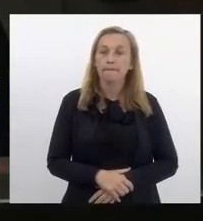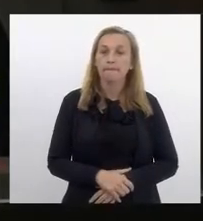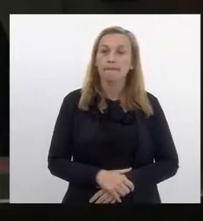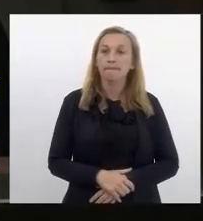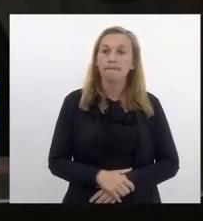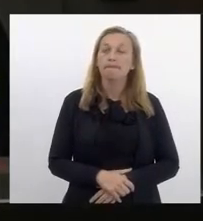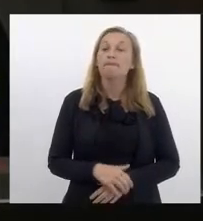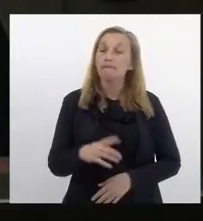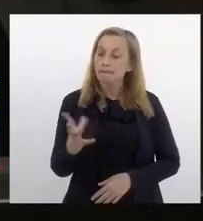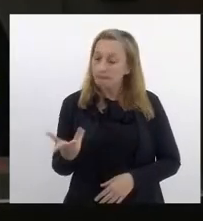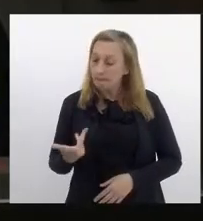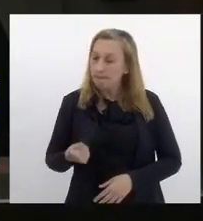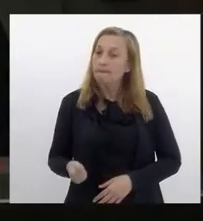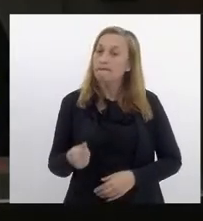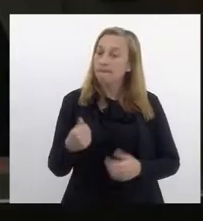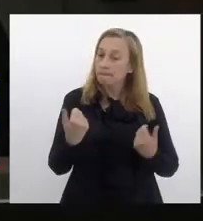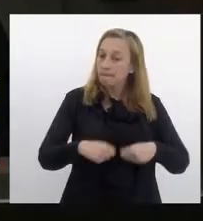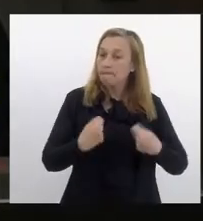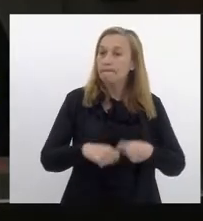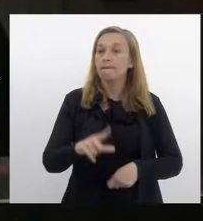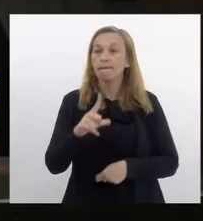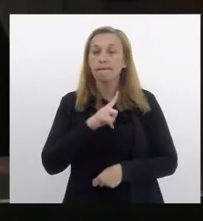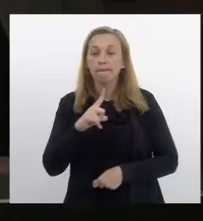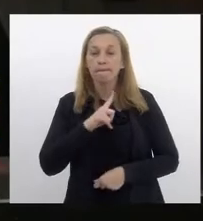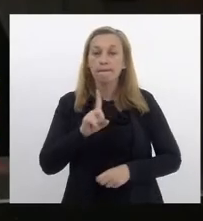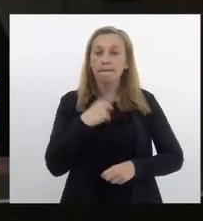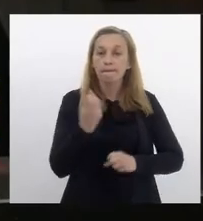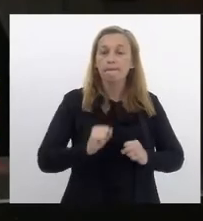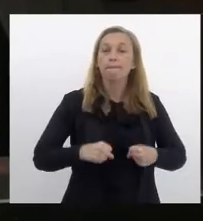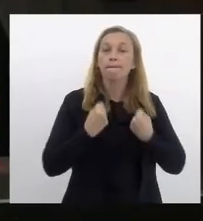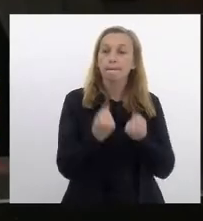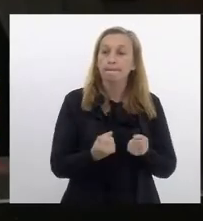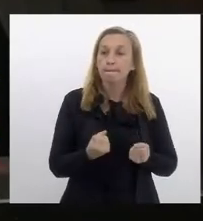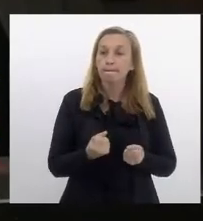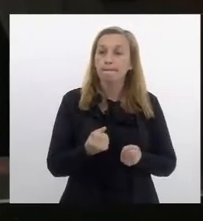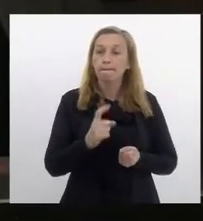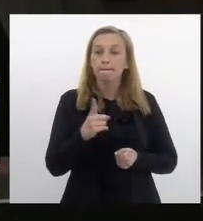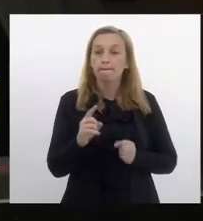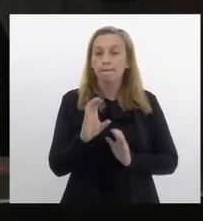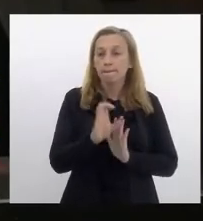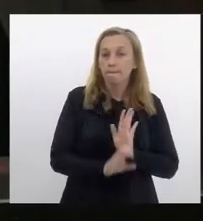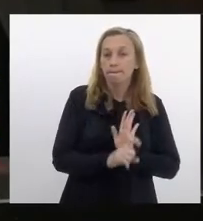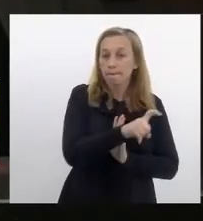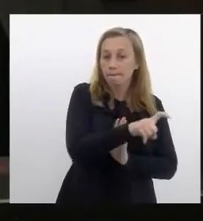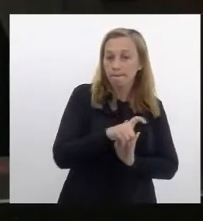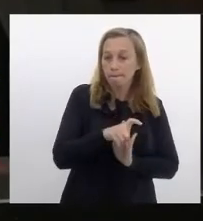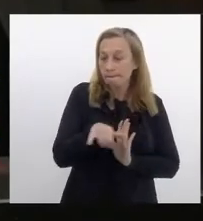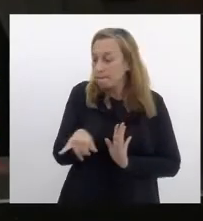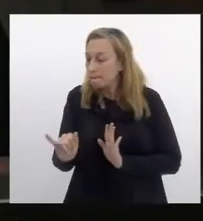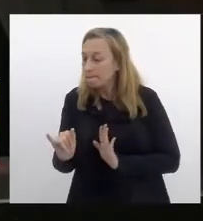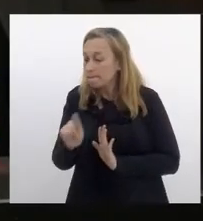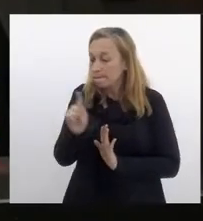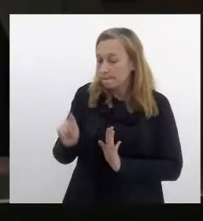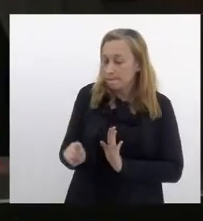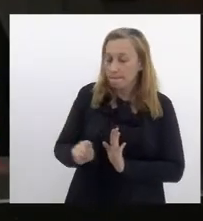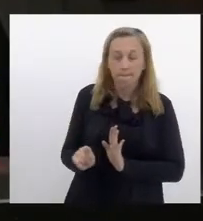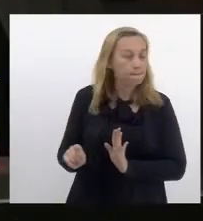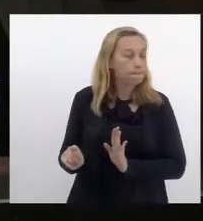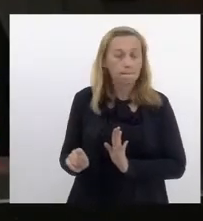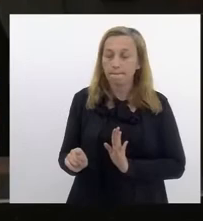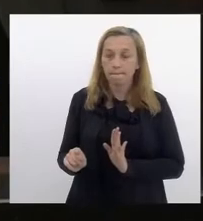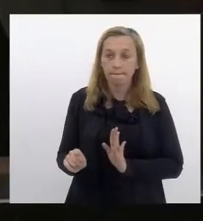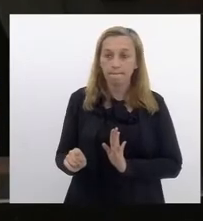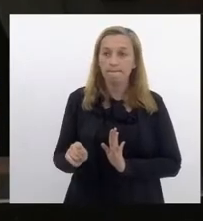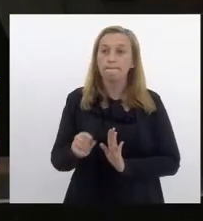haver a paridade. Então a nossa defesa não é pela emenda X, Y ou Z.